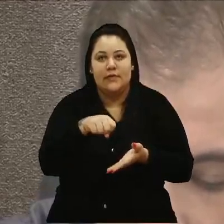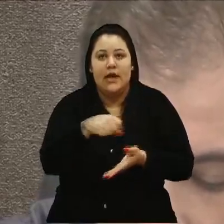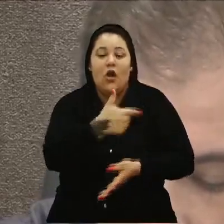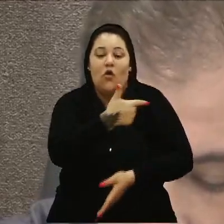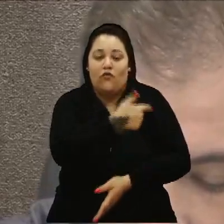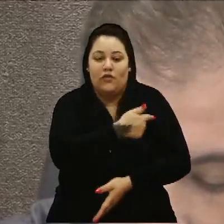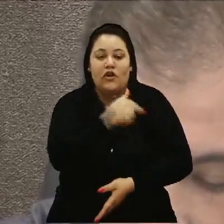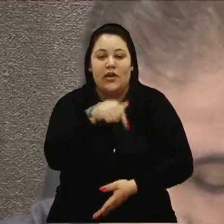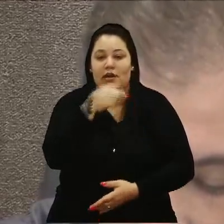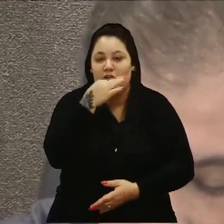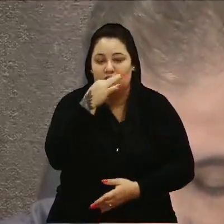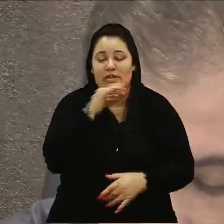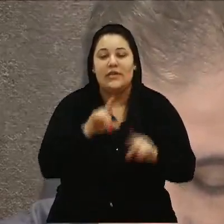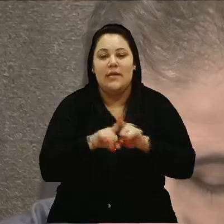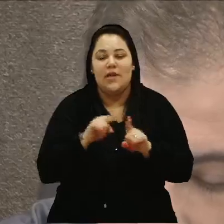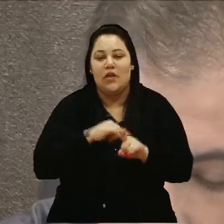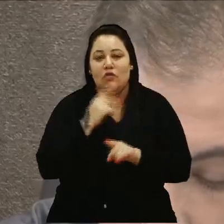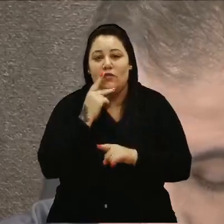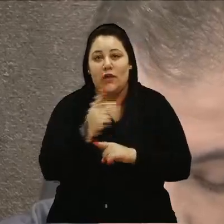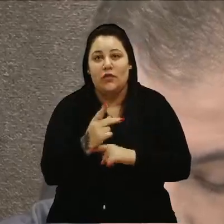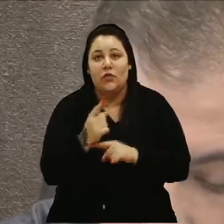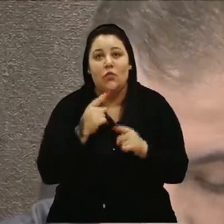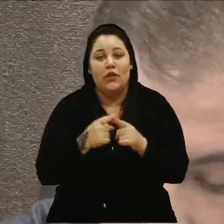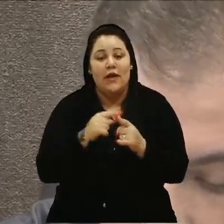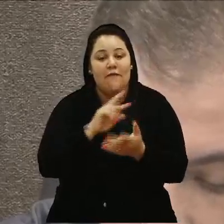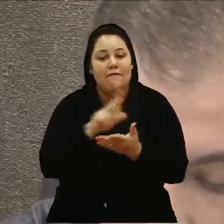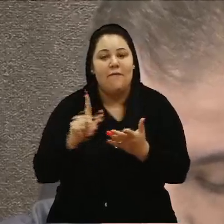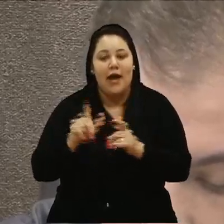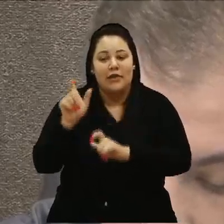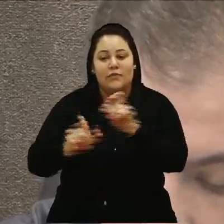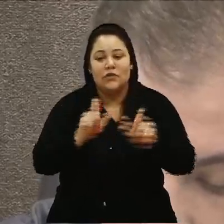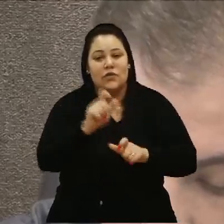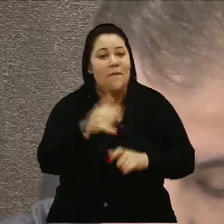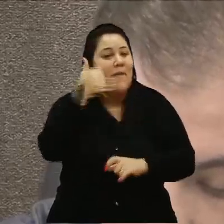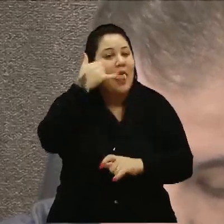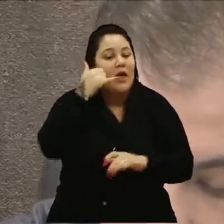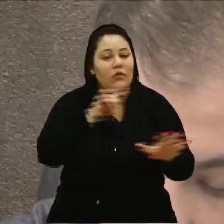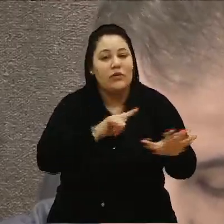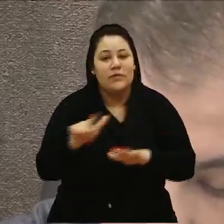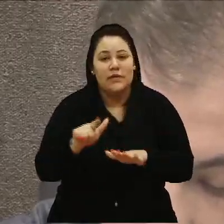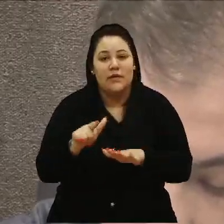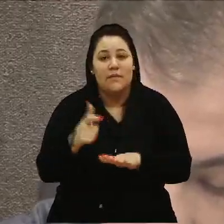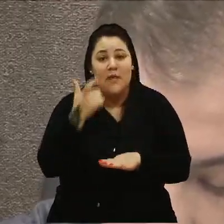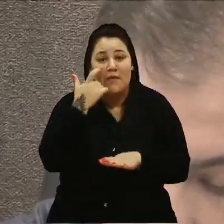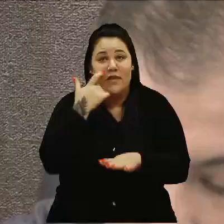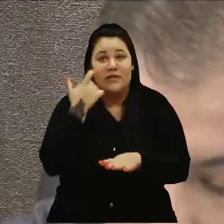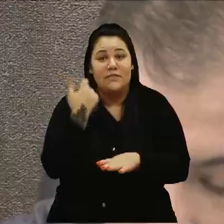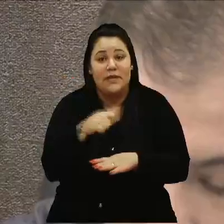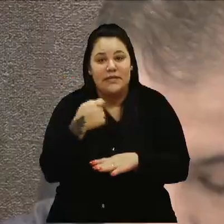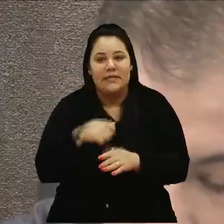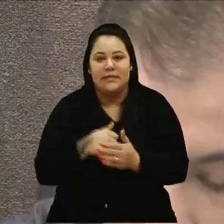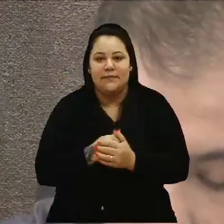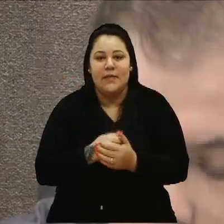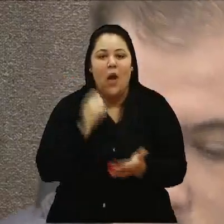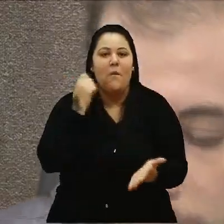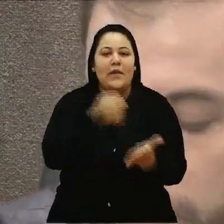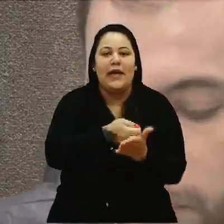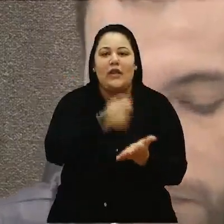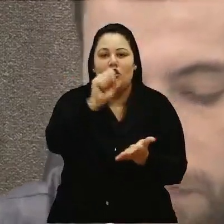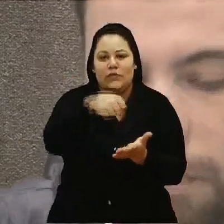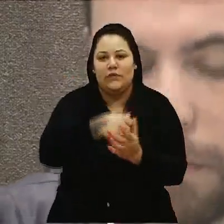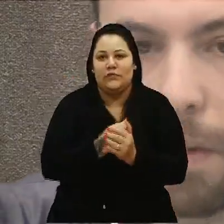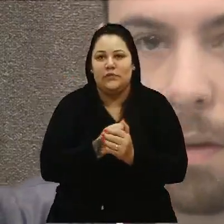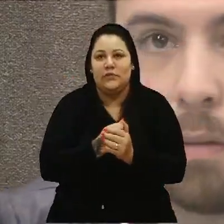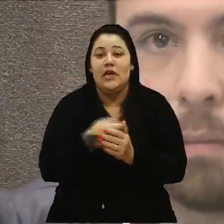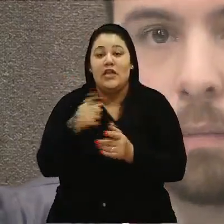e inclusive, eu estou falando porque diversas pessoas me ligam durante a semana para verificar se precisam, se é obrigatório fazer. Inclusive,